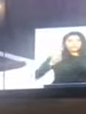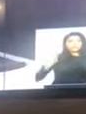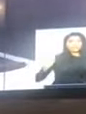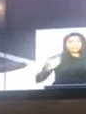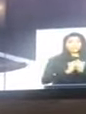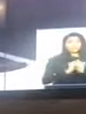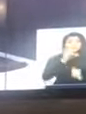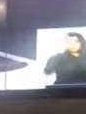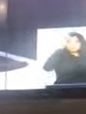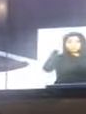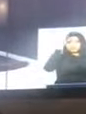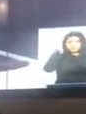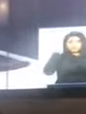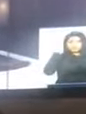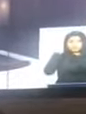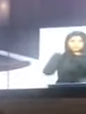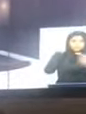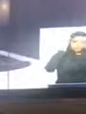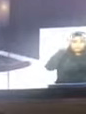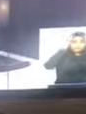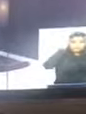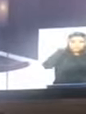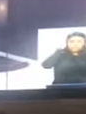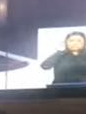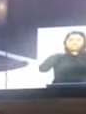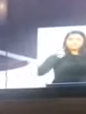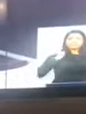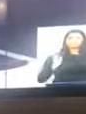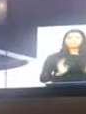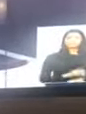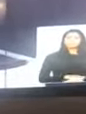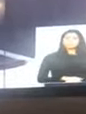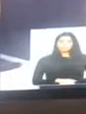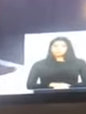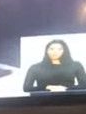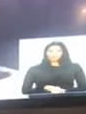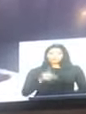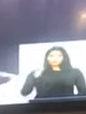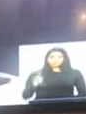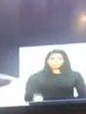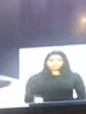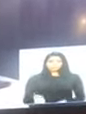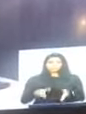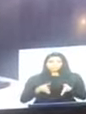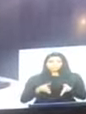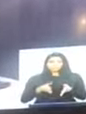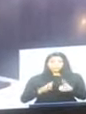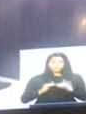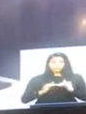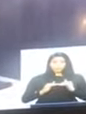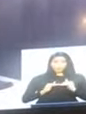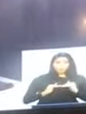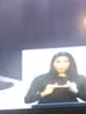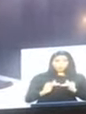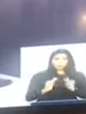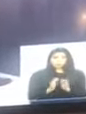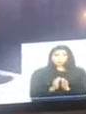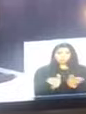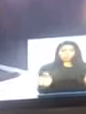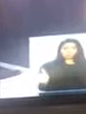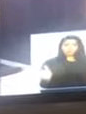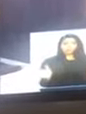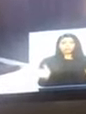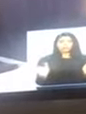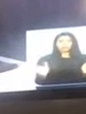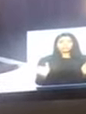a duplicação, na verdade essa é uma obra do governo do estado, da duplicação da rodovia estadual que dá acesso